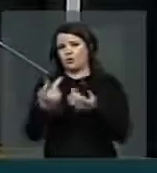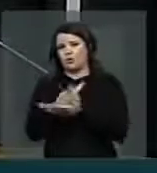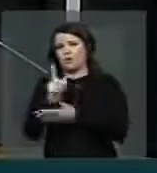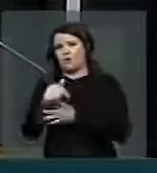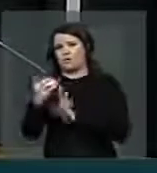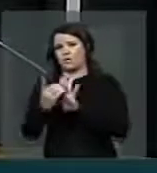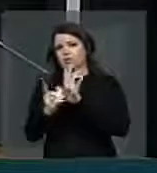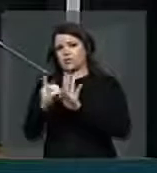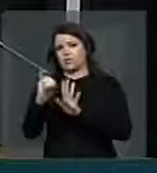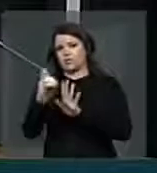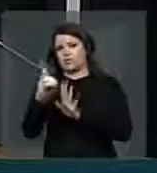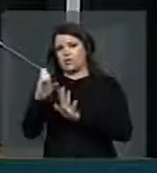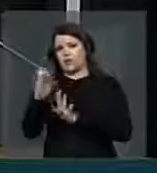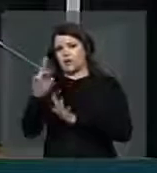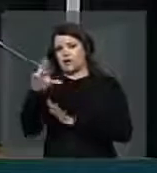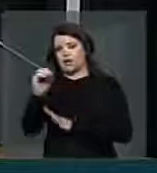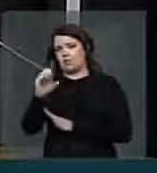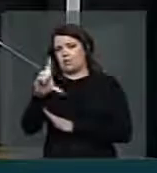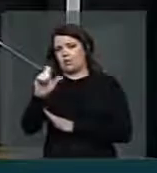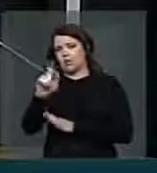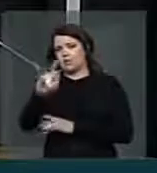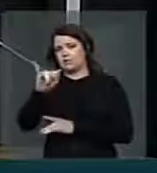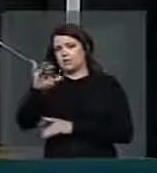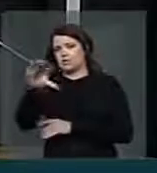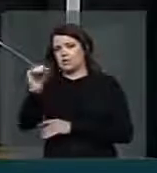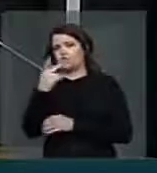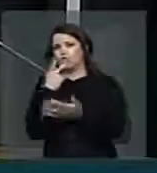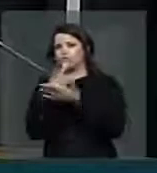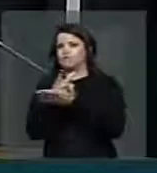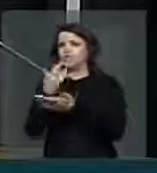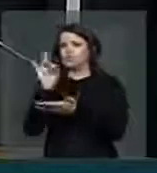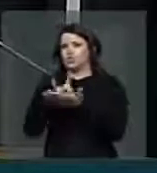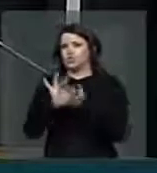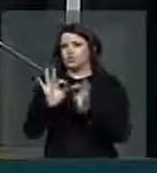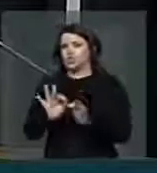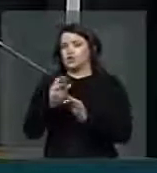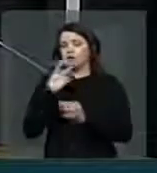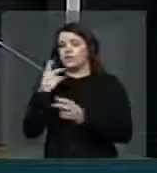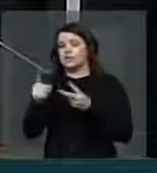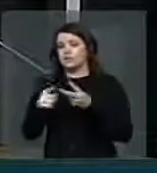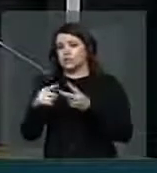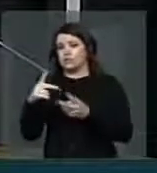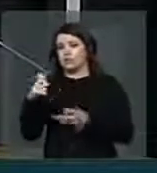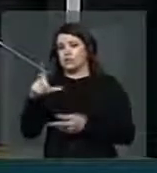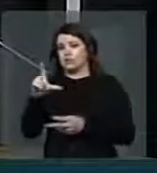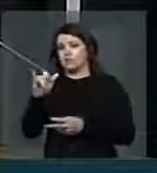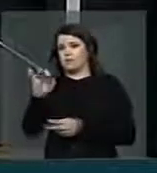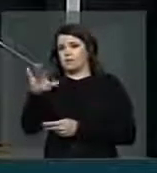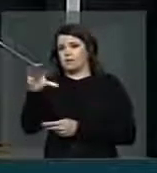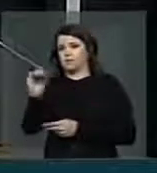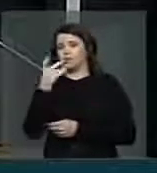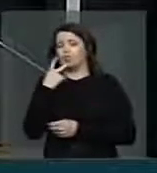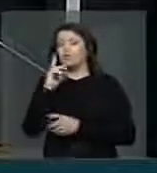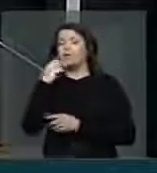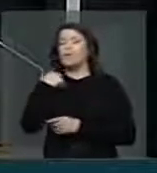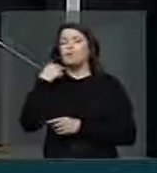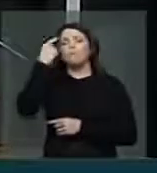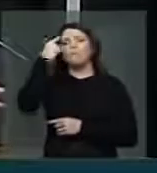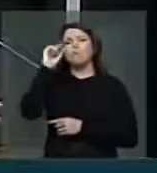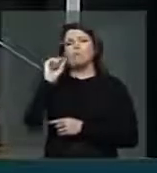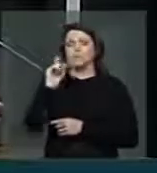decreto legislativo, entrar em vigor. Segundo assunto, eu quero falar do plebiscito, né? Eu acho o seguinte, meu